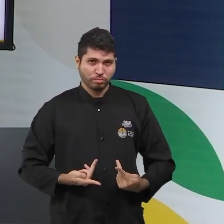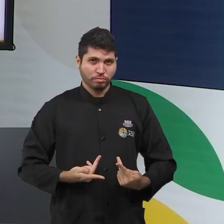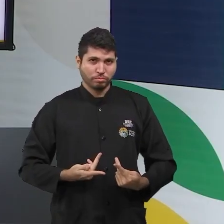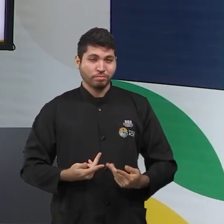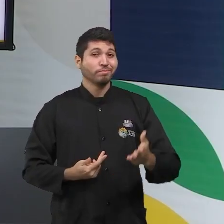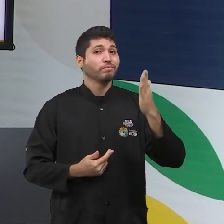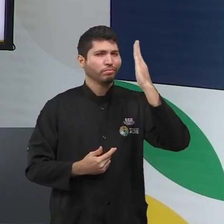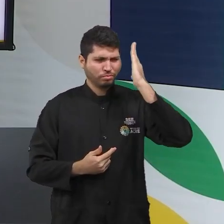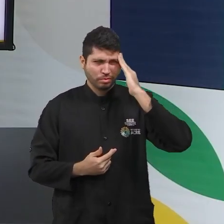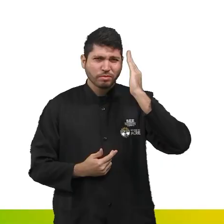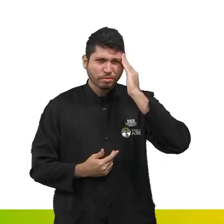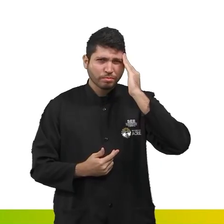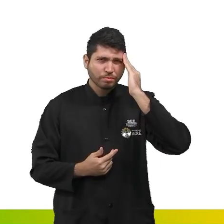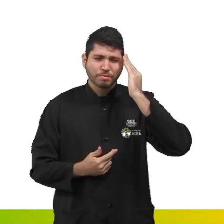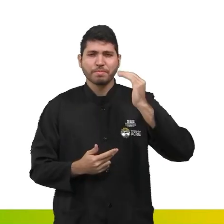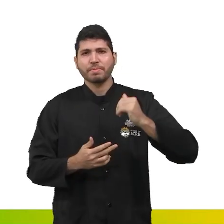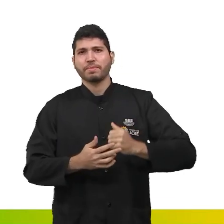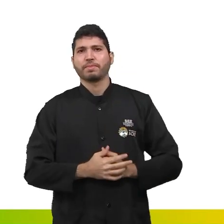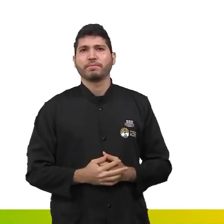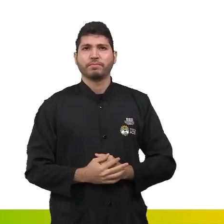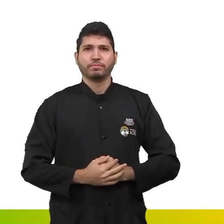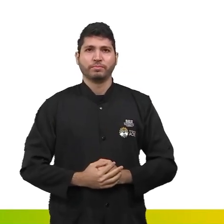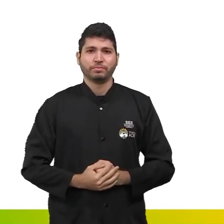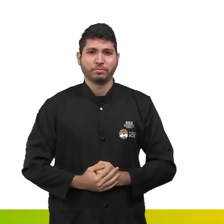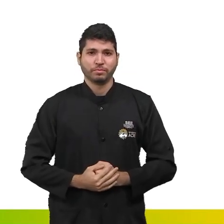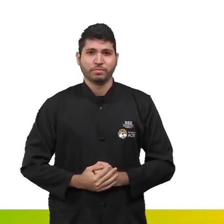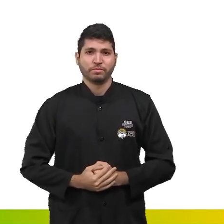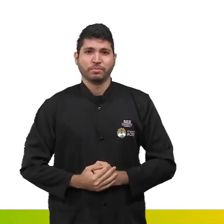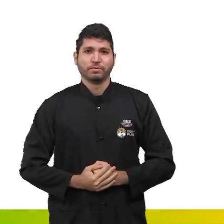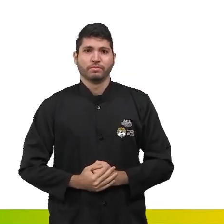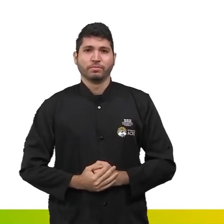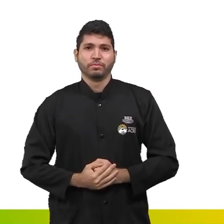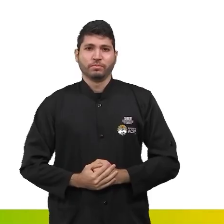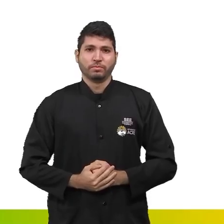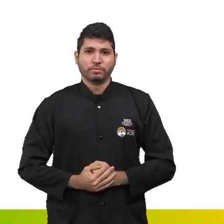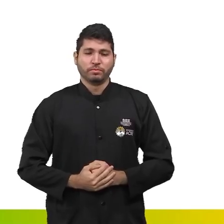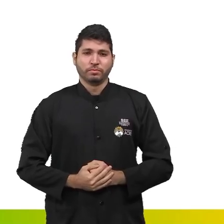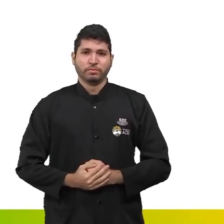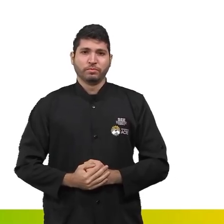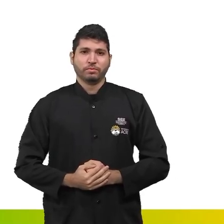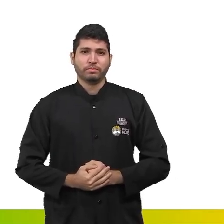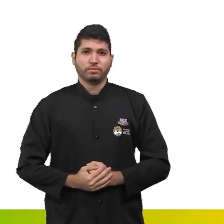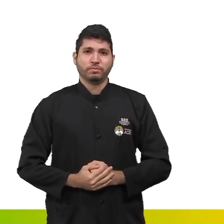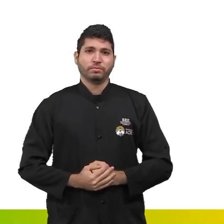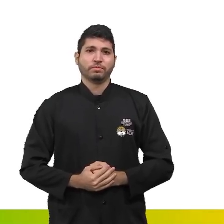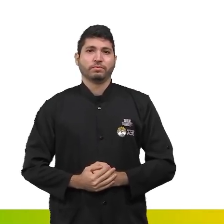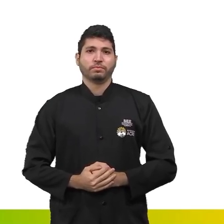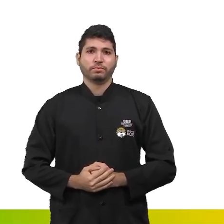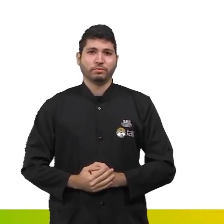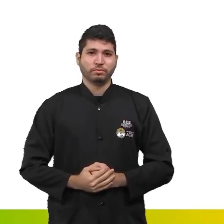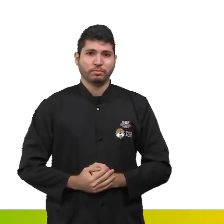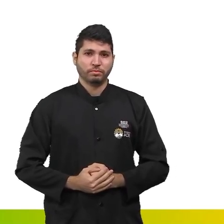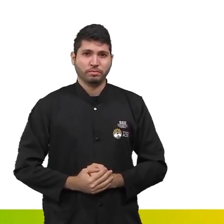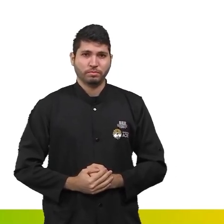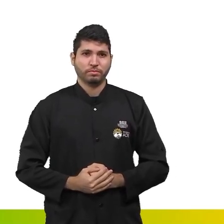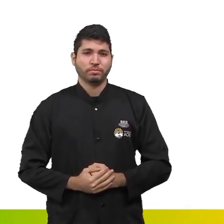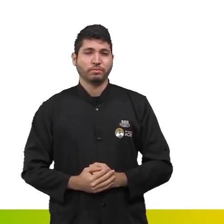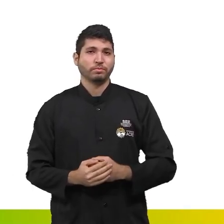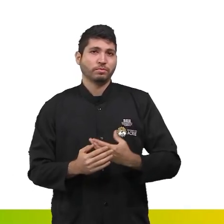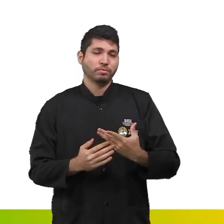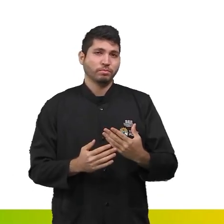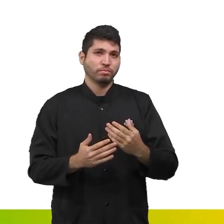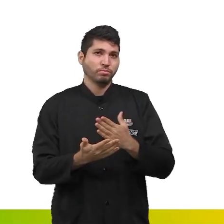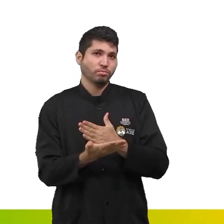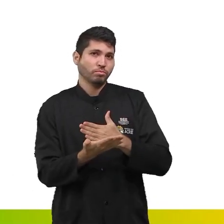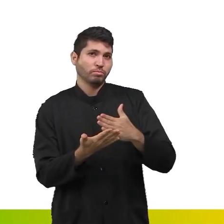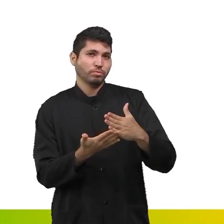Tá claro? Muito bem. Olha só o ponto número 2 aí. Foi ali que as primeiras cidades surgiram,